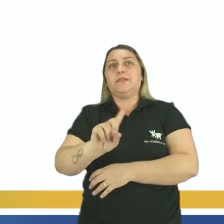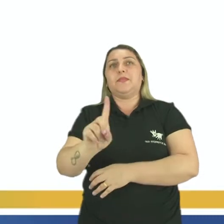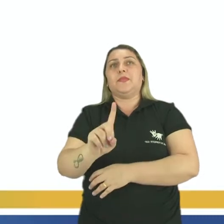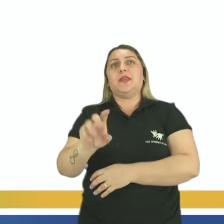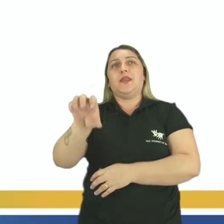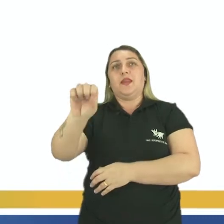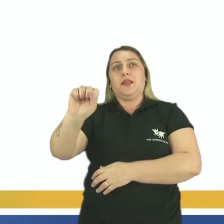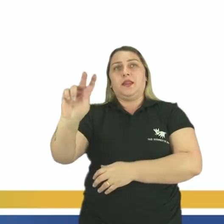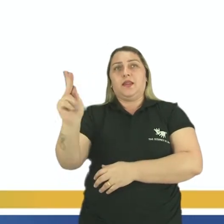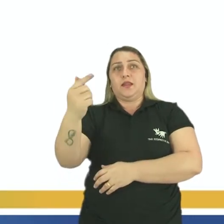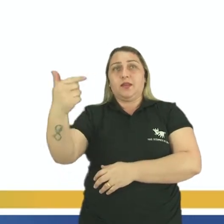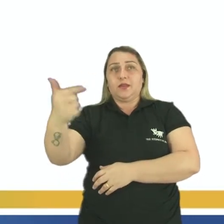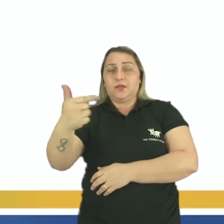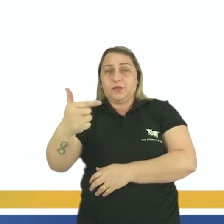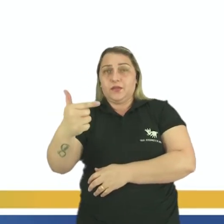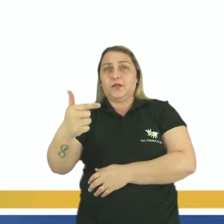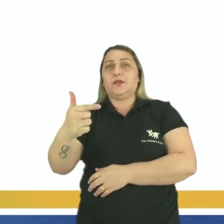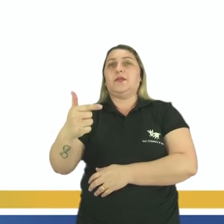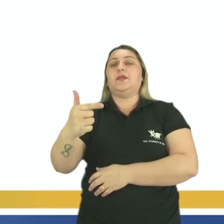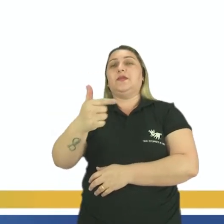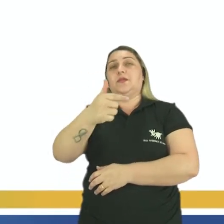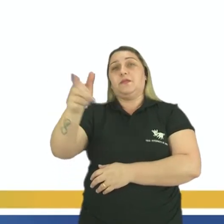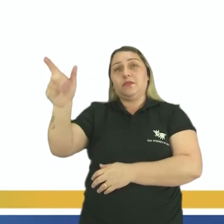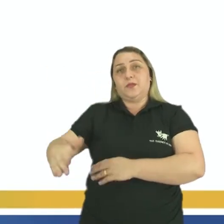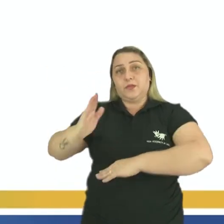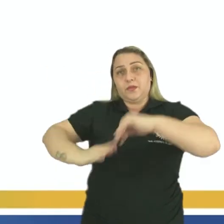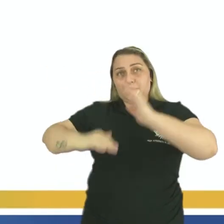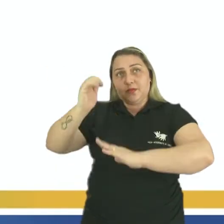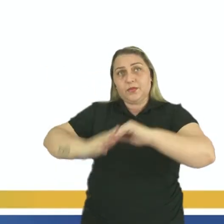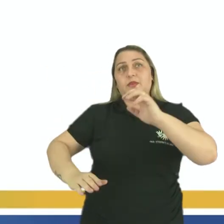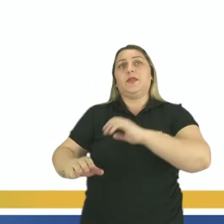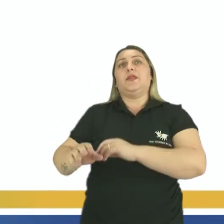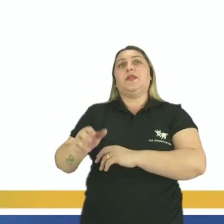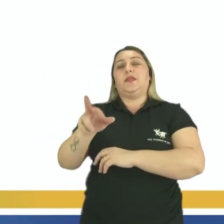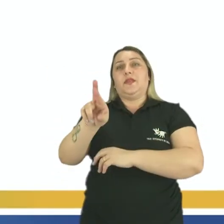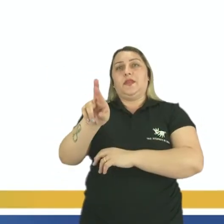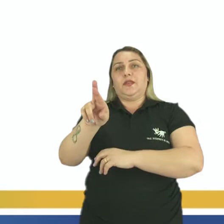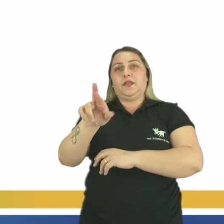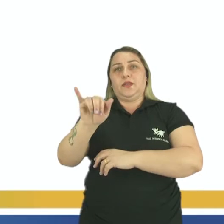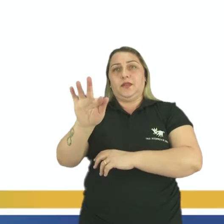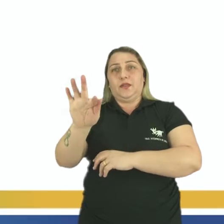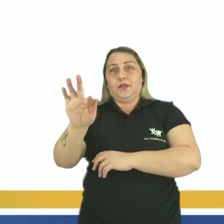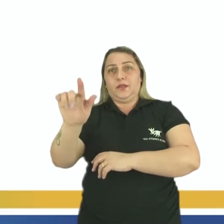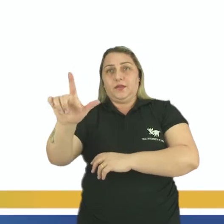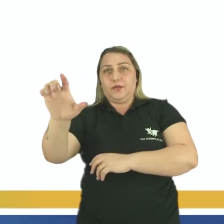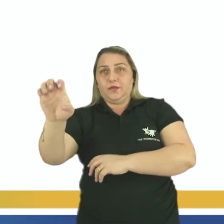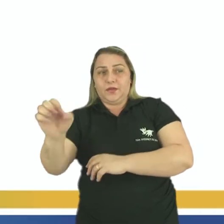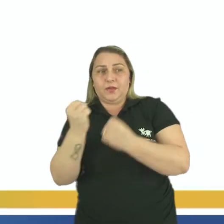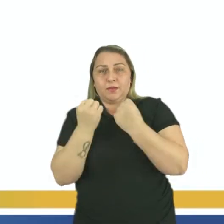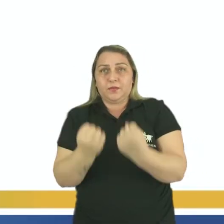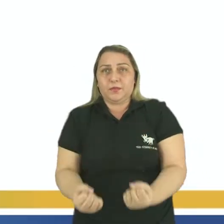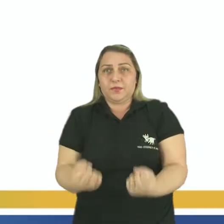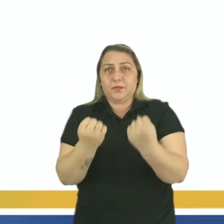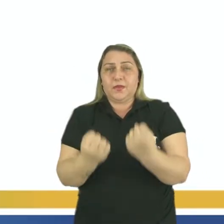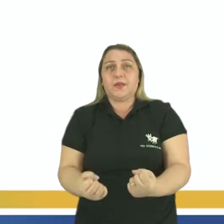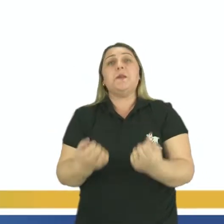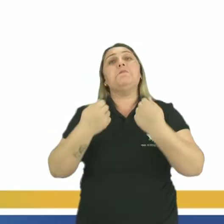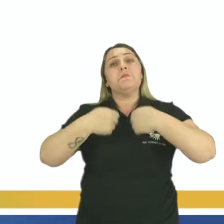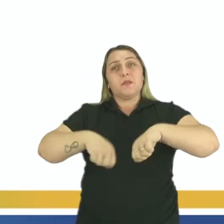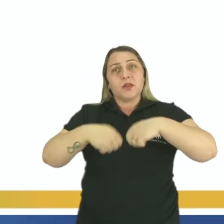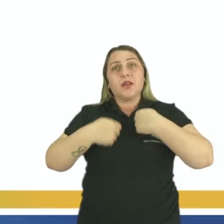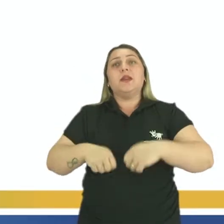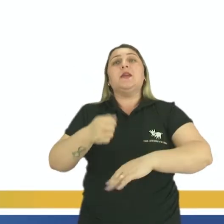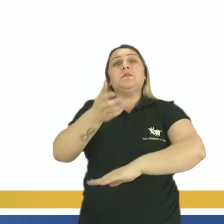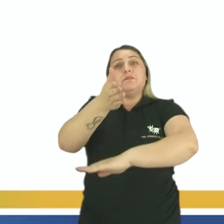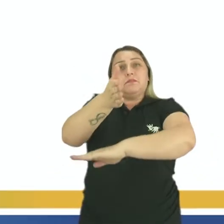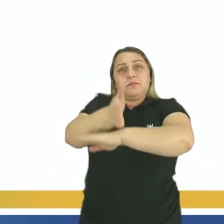SH2 são atiradores de rifles que não possuem habilidade para suportar o peso da arma com seus braços e precisam de um